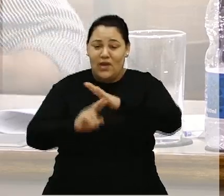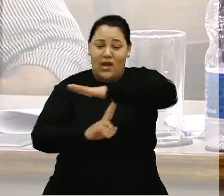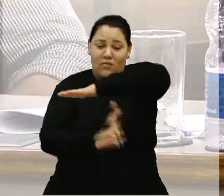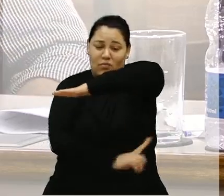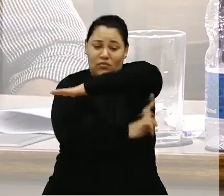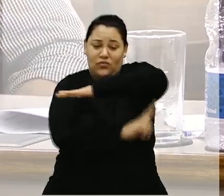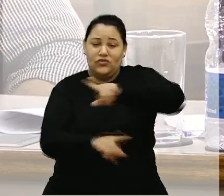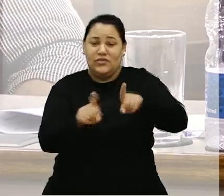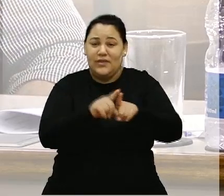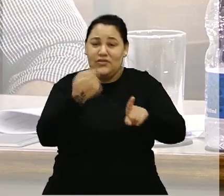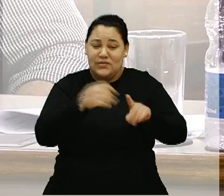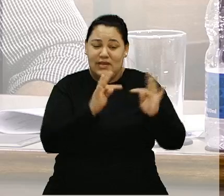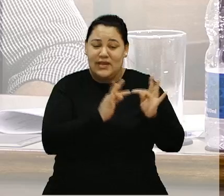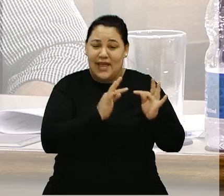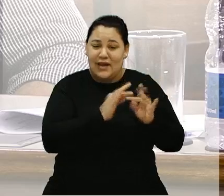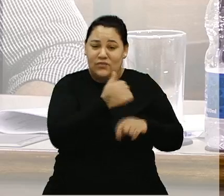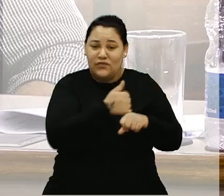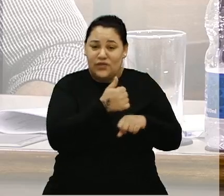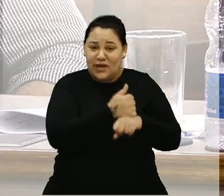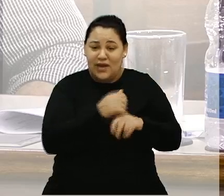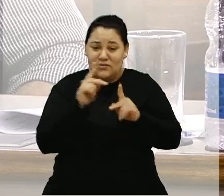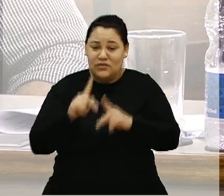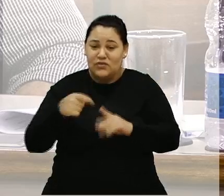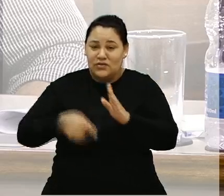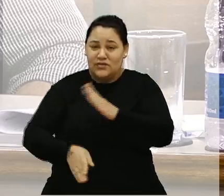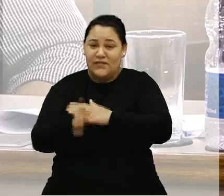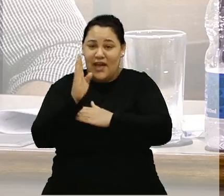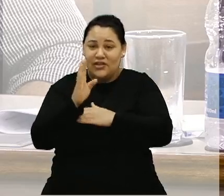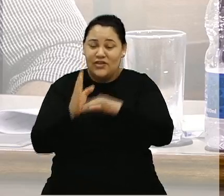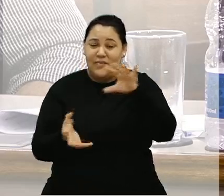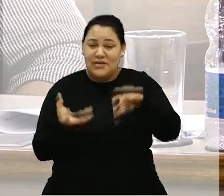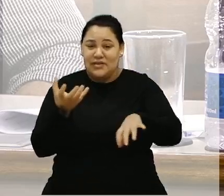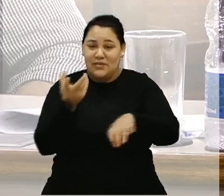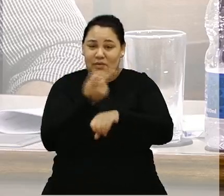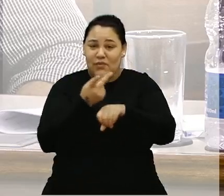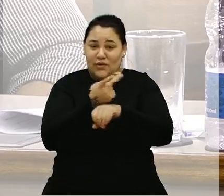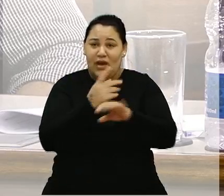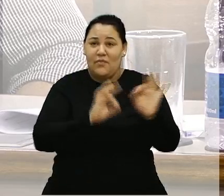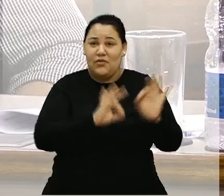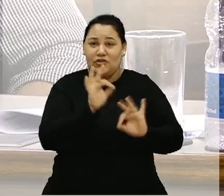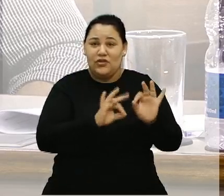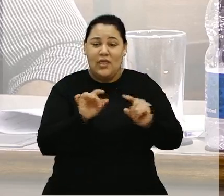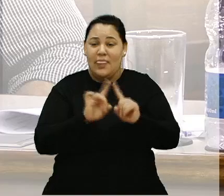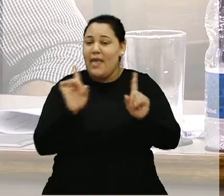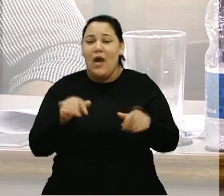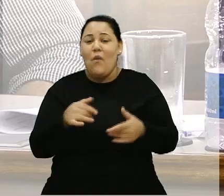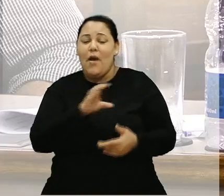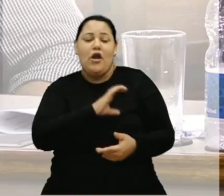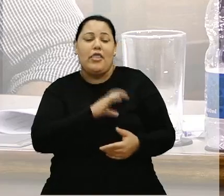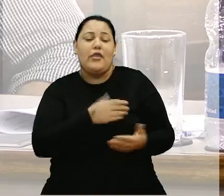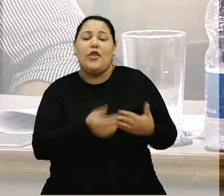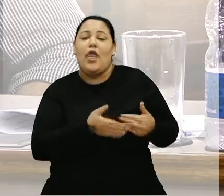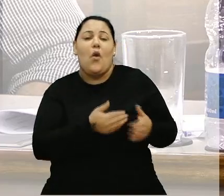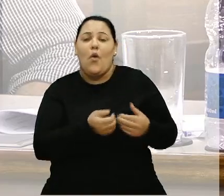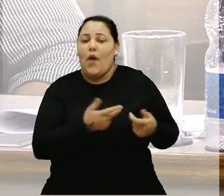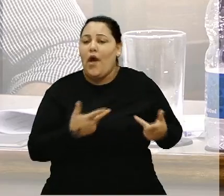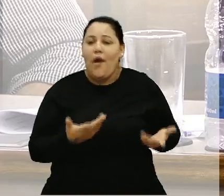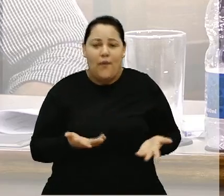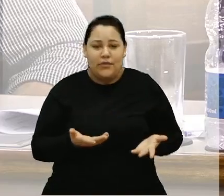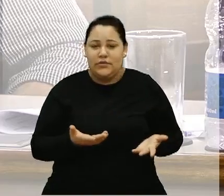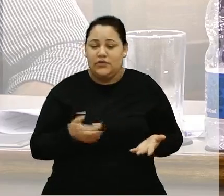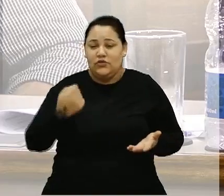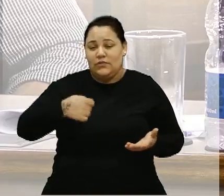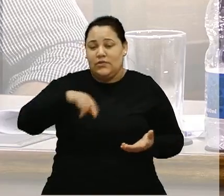ter técnicos, nós precisamos ter pessoas que vão lá em Brasília buscar projetos. Não é uma coordenadoria ter por ter. Nós precisamos ter ela com pessoas que